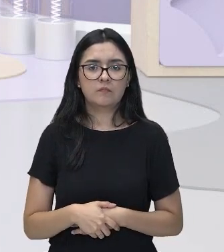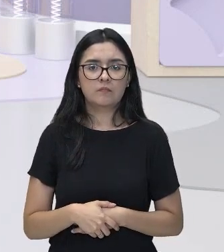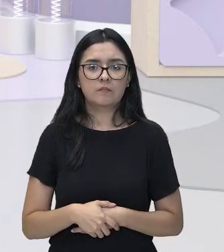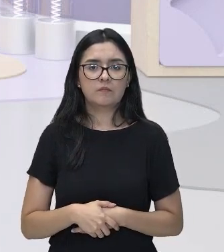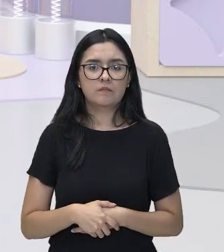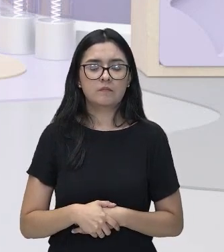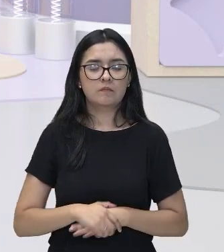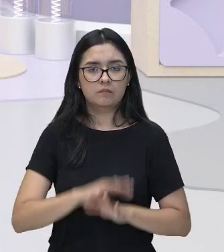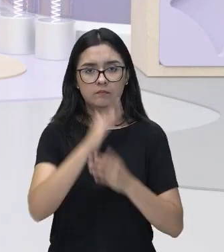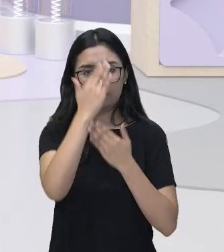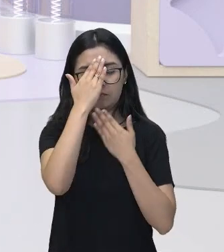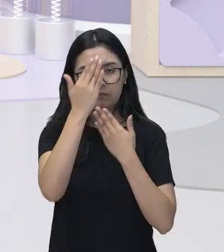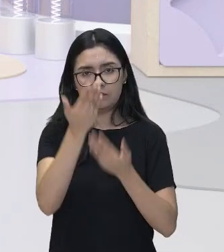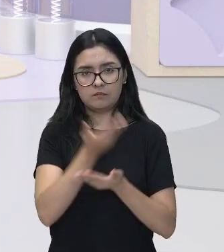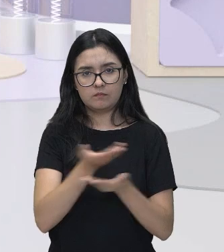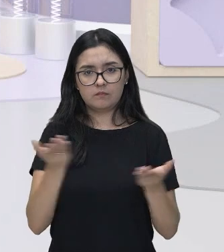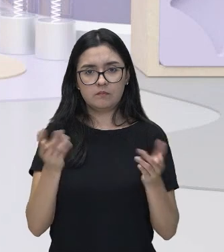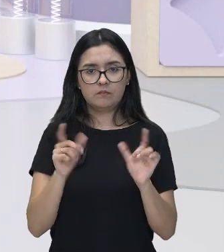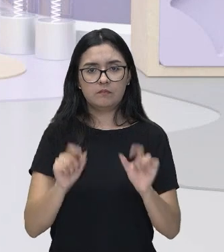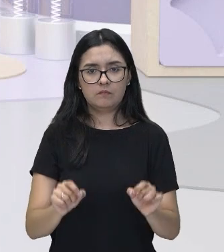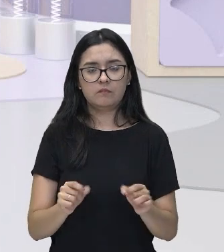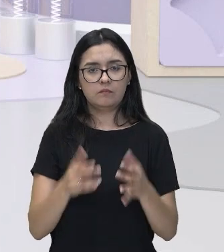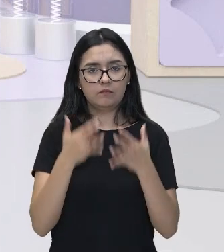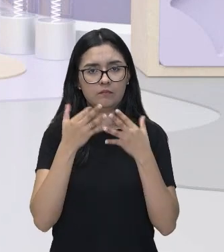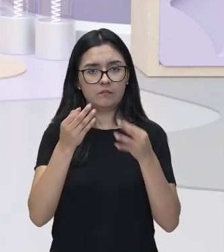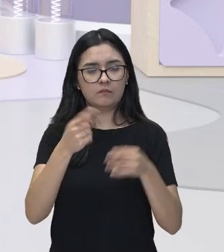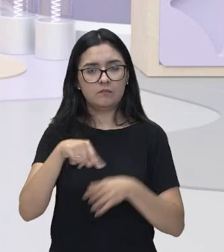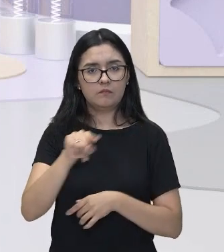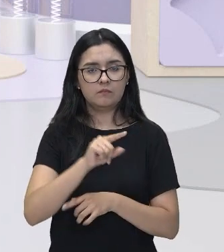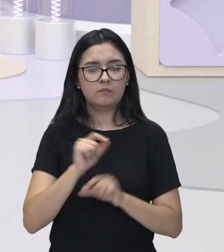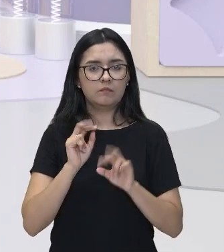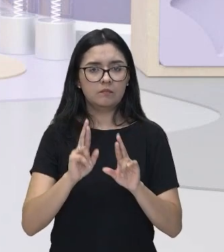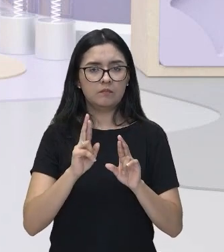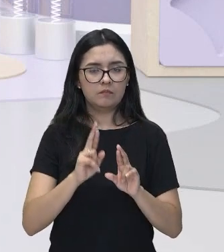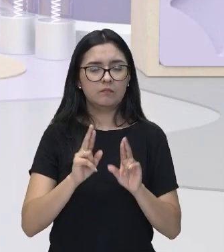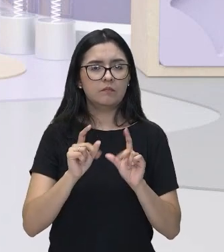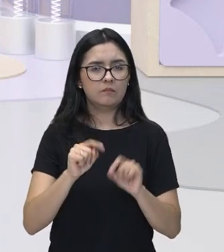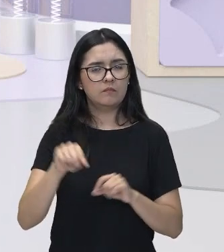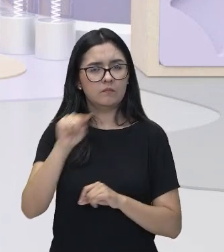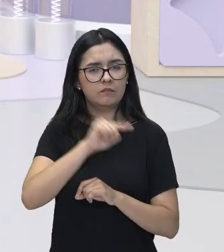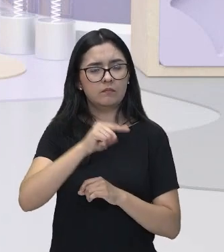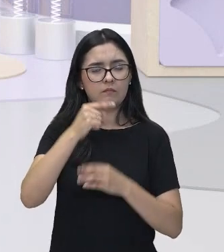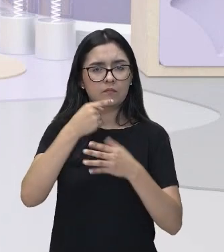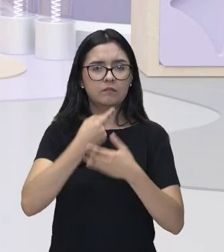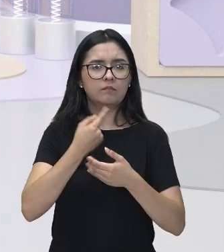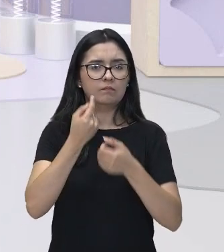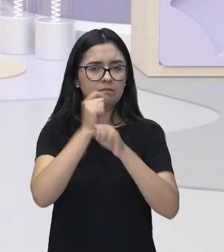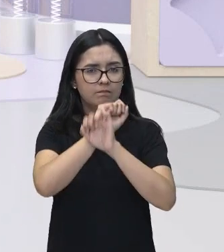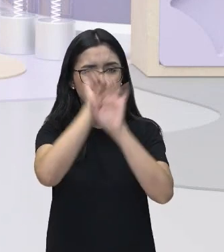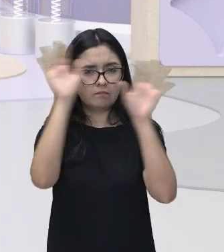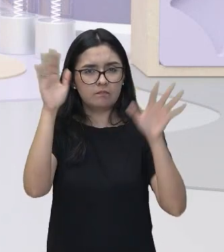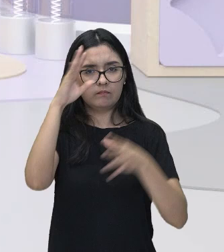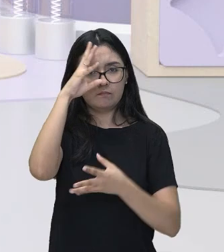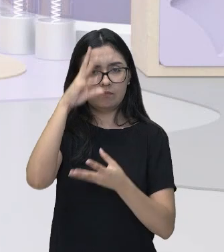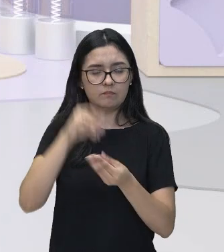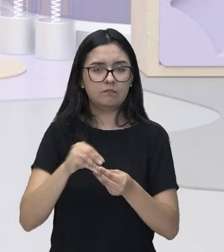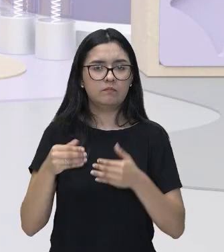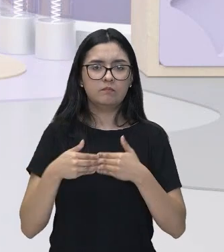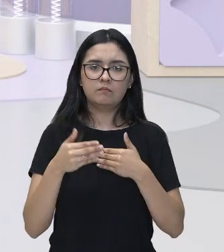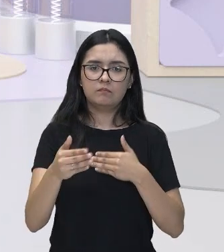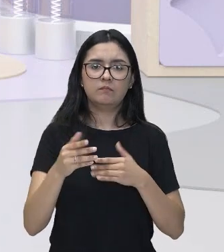Muito obrigado pela atenção de vocês, espero que não tenha ficado dúvidas e vamos